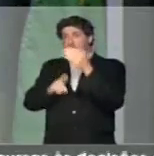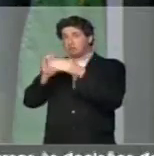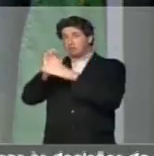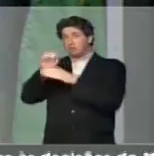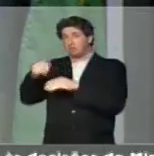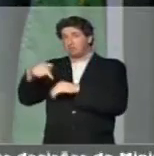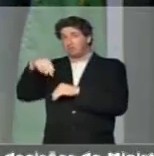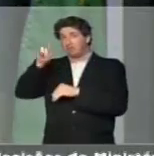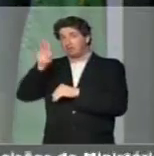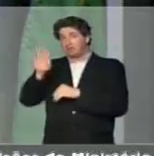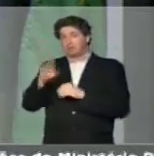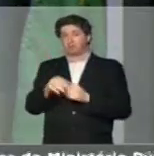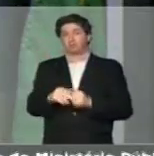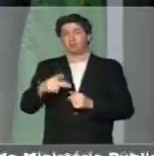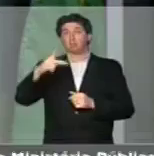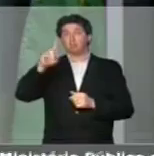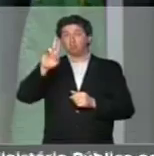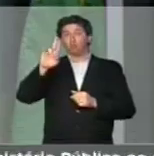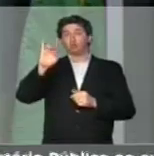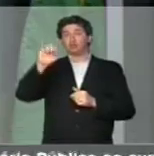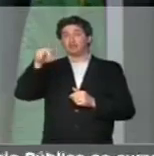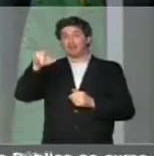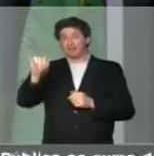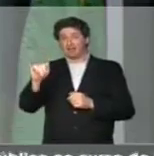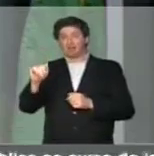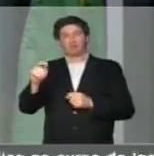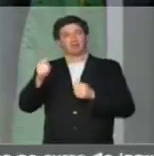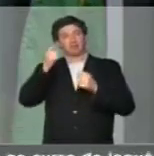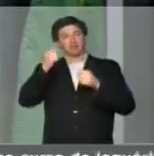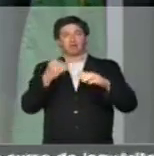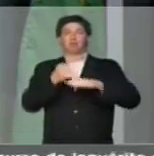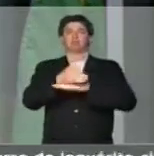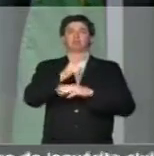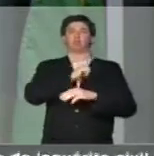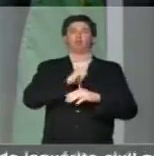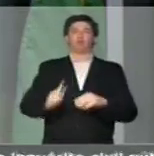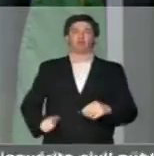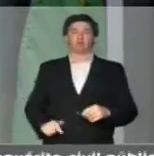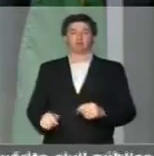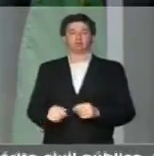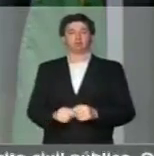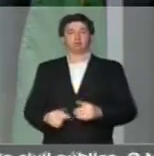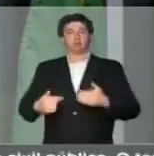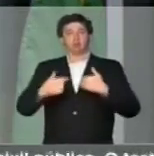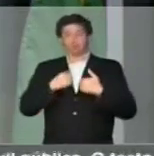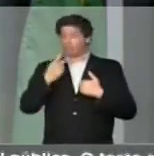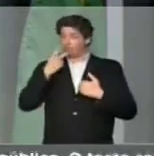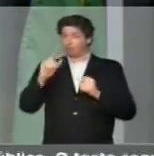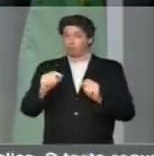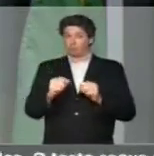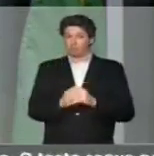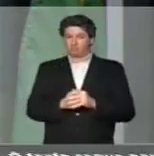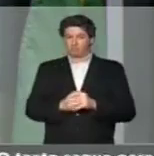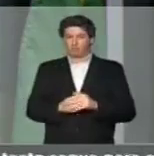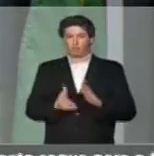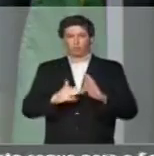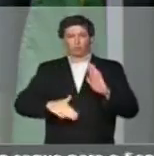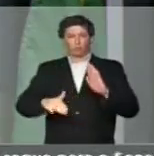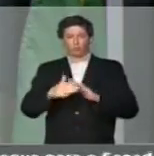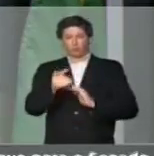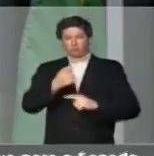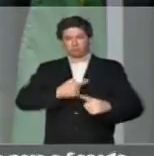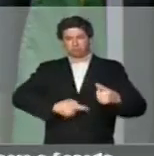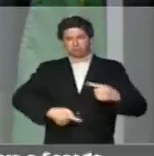do PMDB, André Putinelli, à sua candidatura ao governo. O que quero dizer é que este trânsito